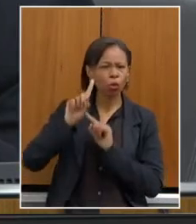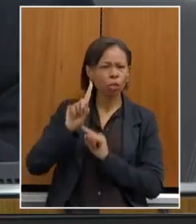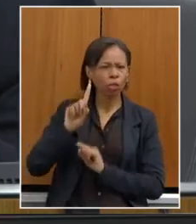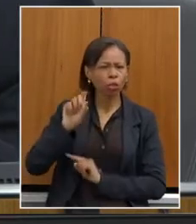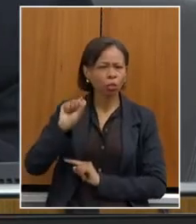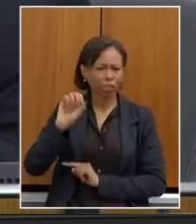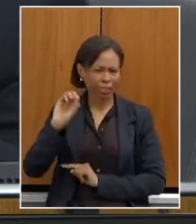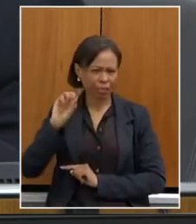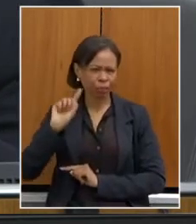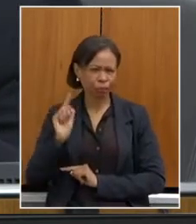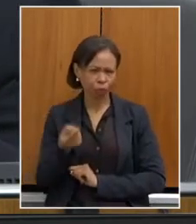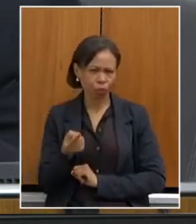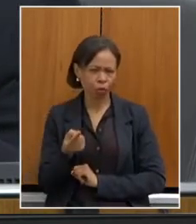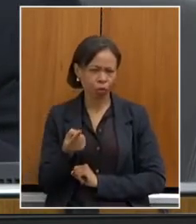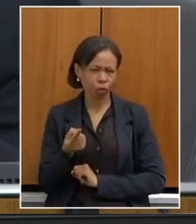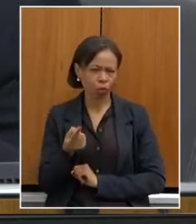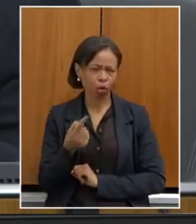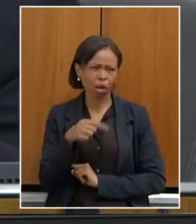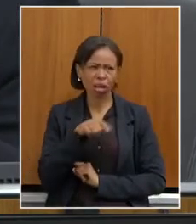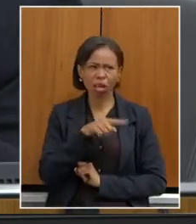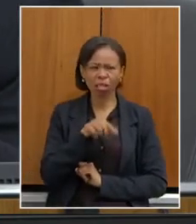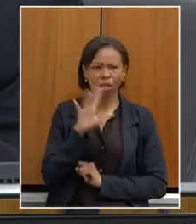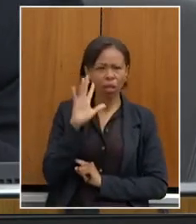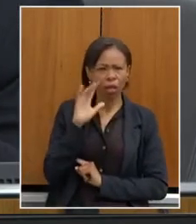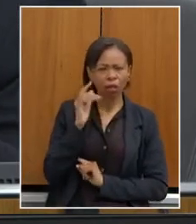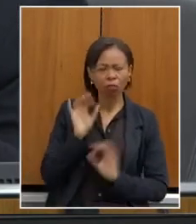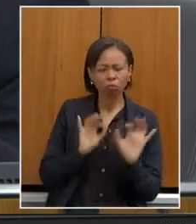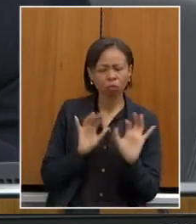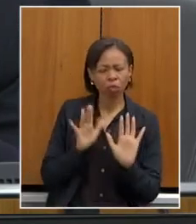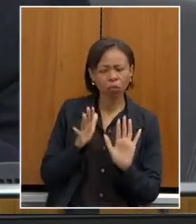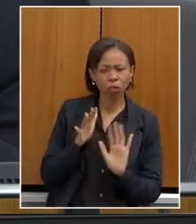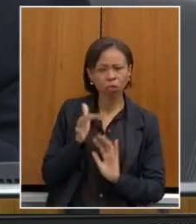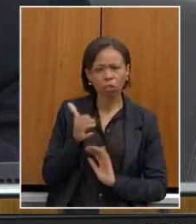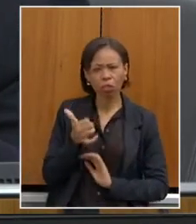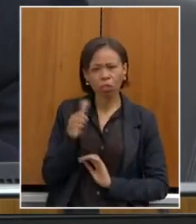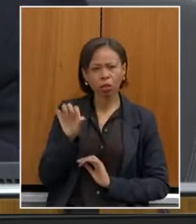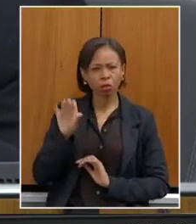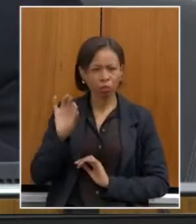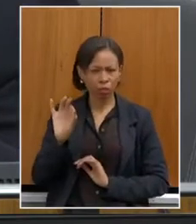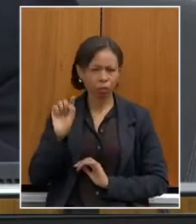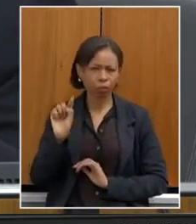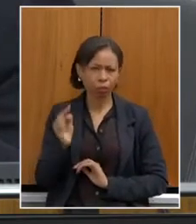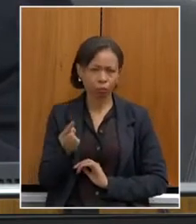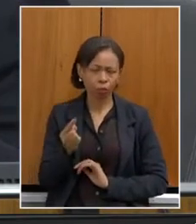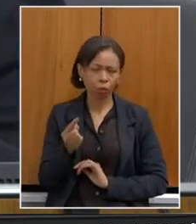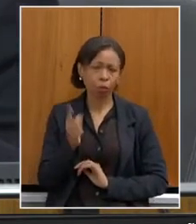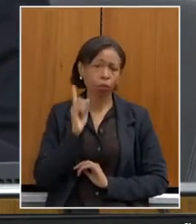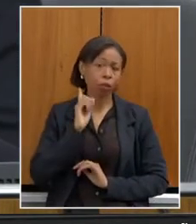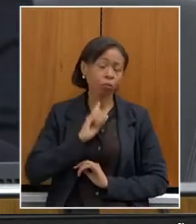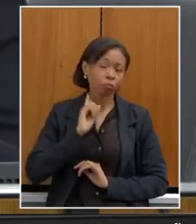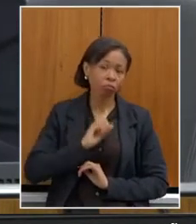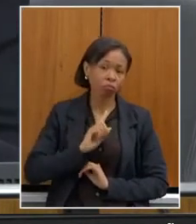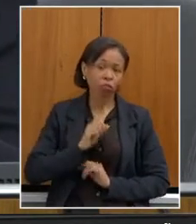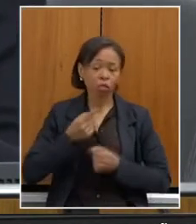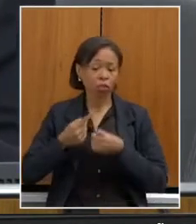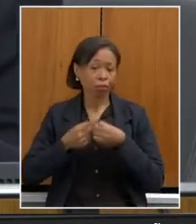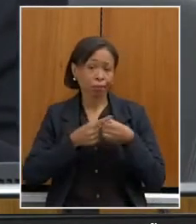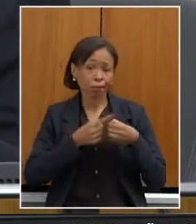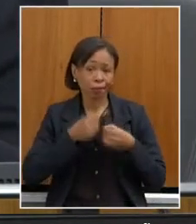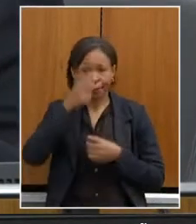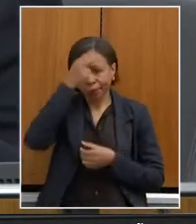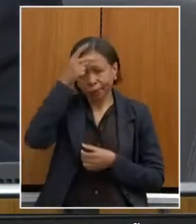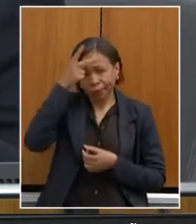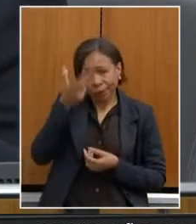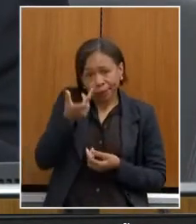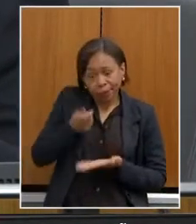consideram 90 mil como custeio dele e o Estado e os municípios que ficam bancando toda essa diferença e a tabela